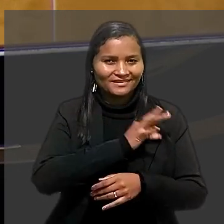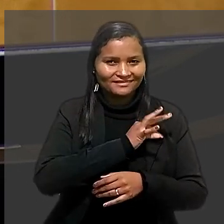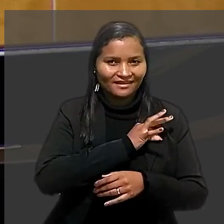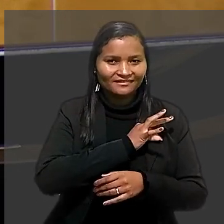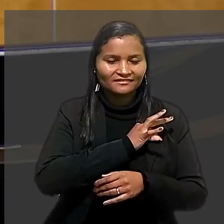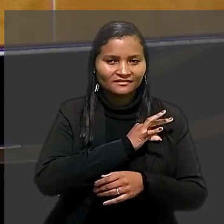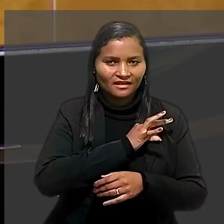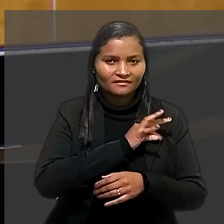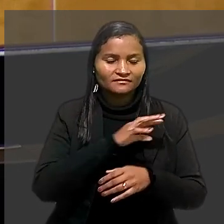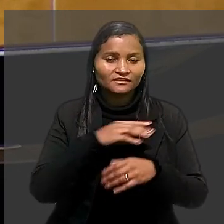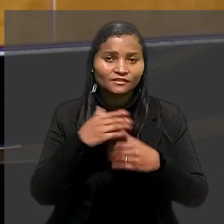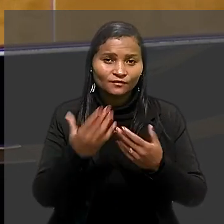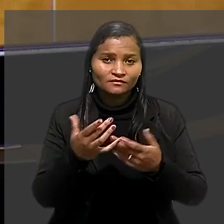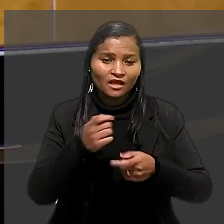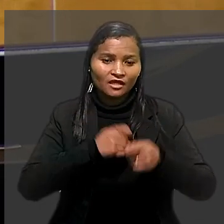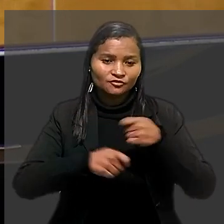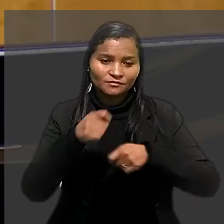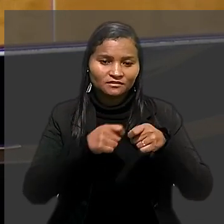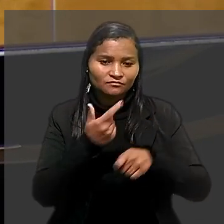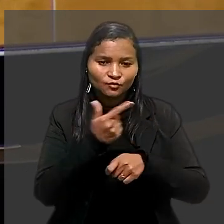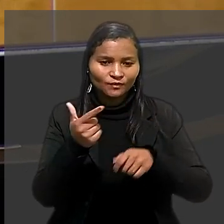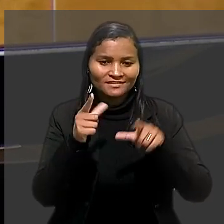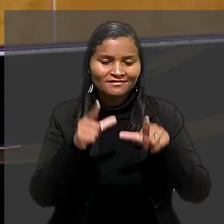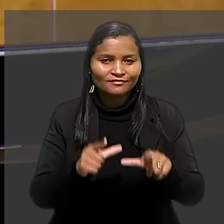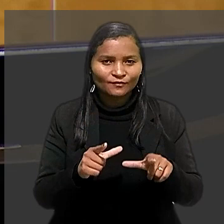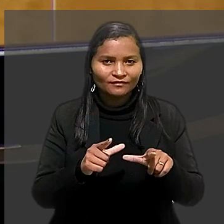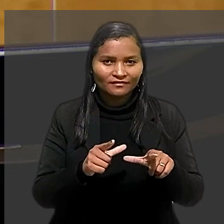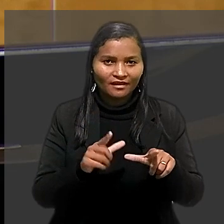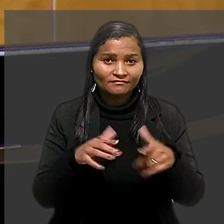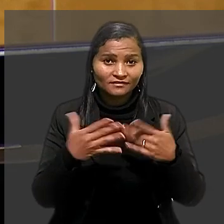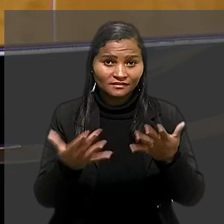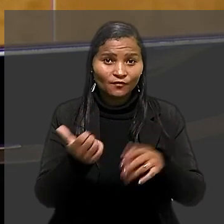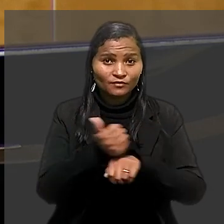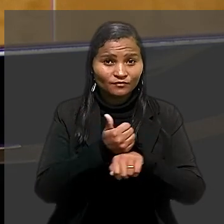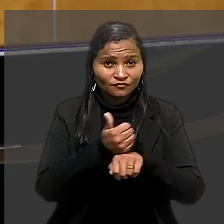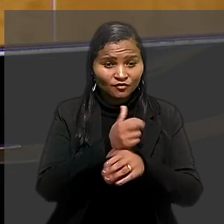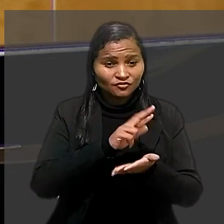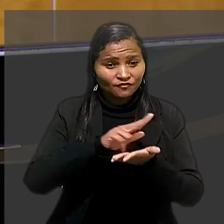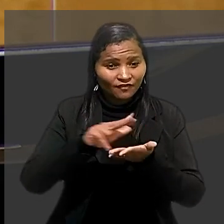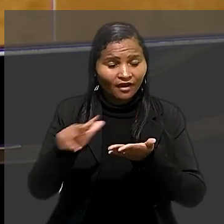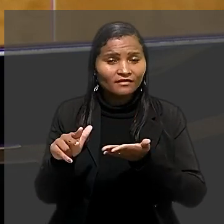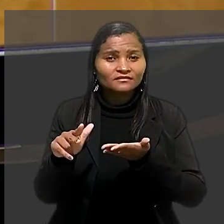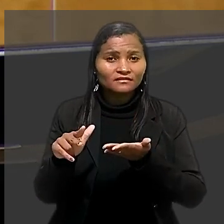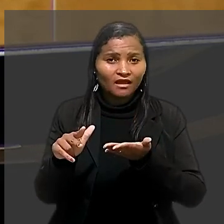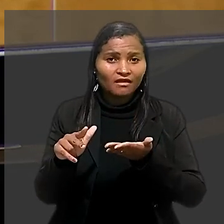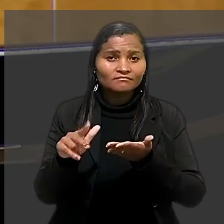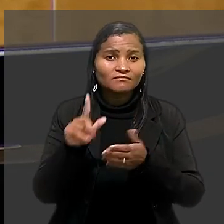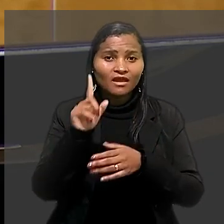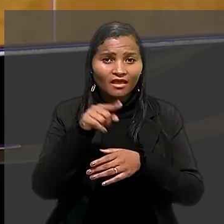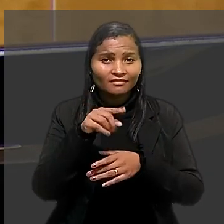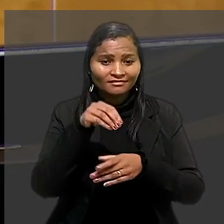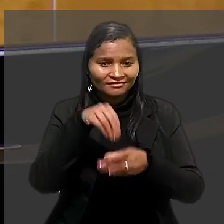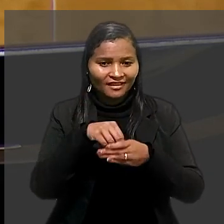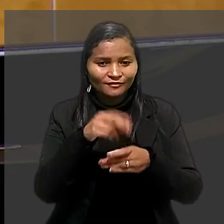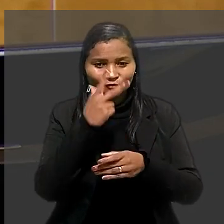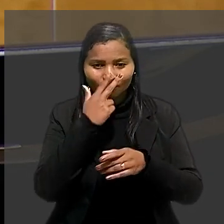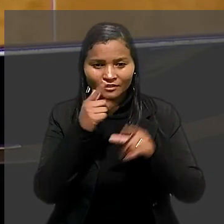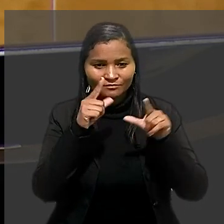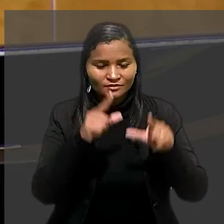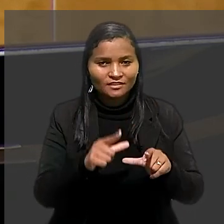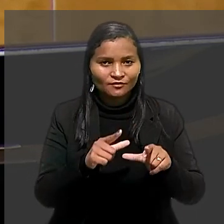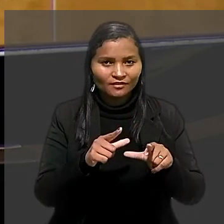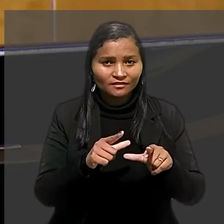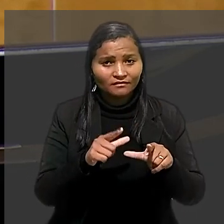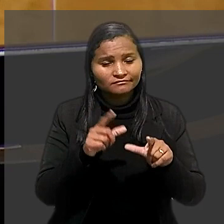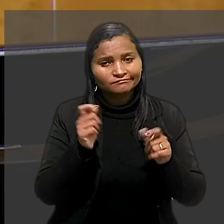técnica, enquanto que a administração não teria setores. Então, as funções diversas seriam, que dentro do mesmo